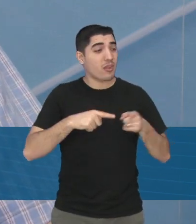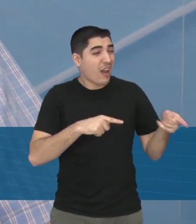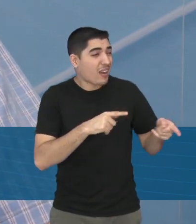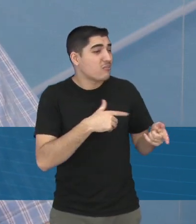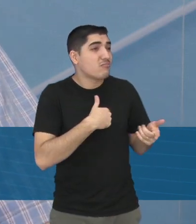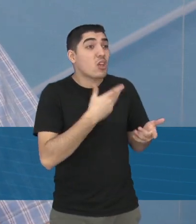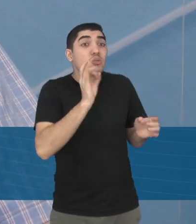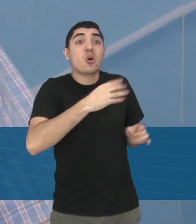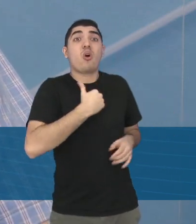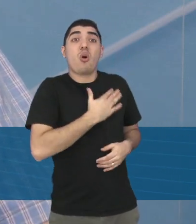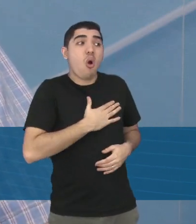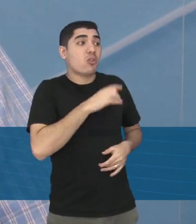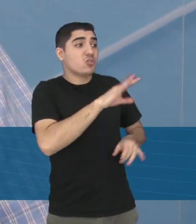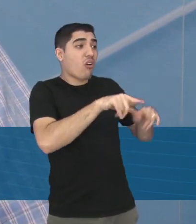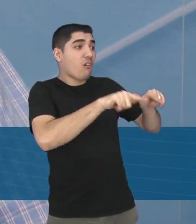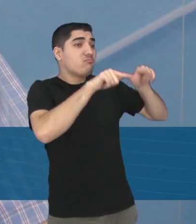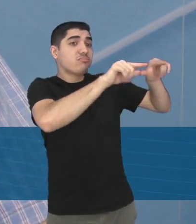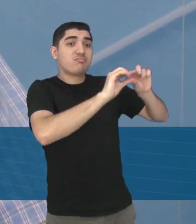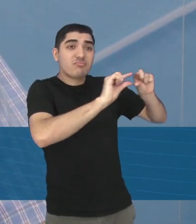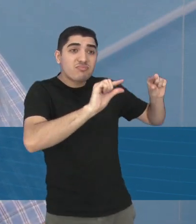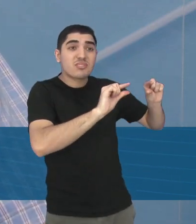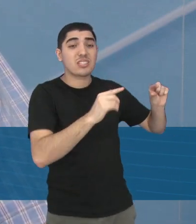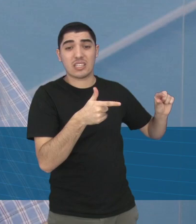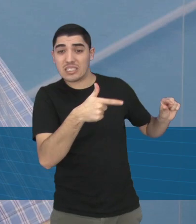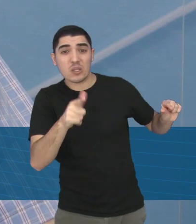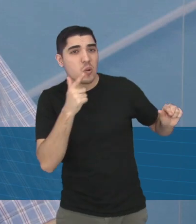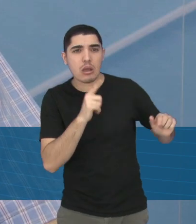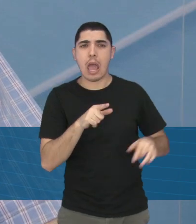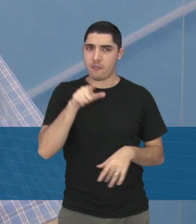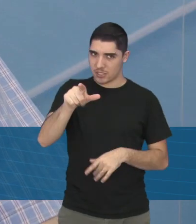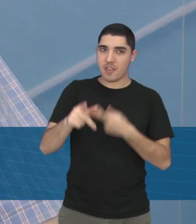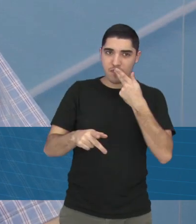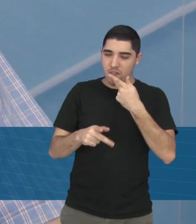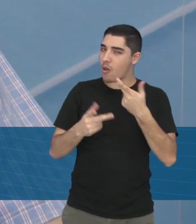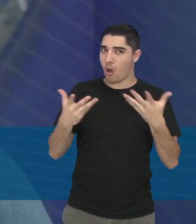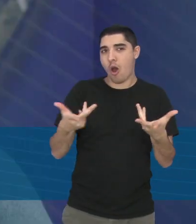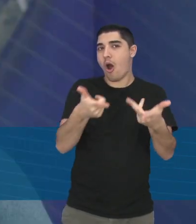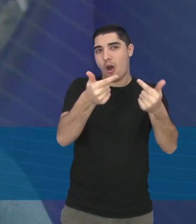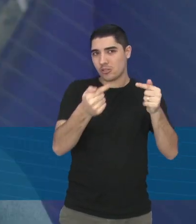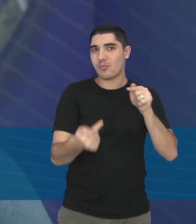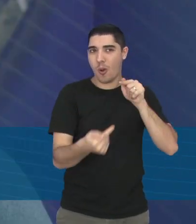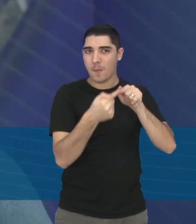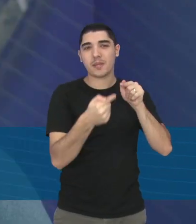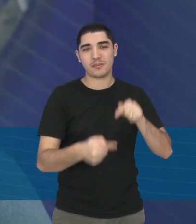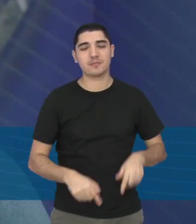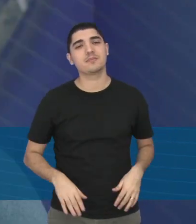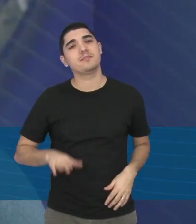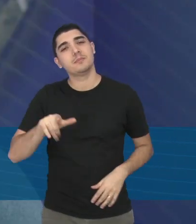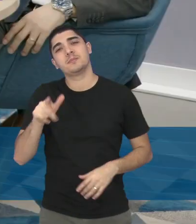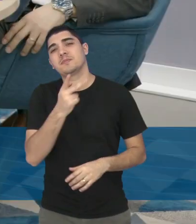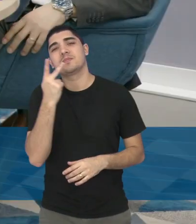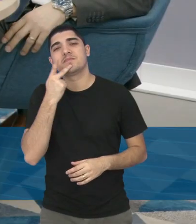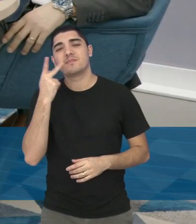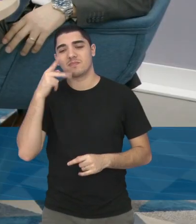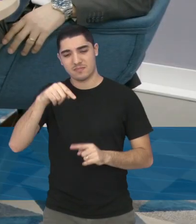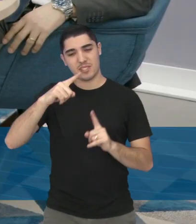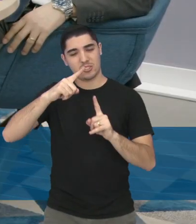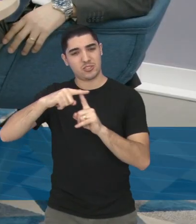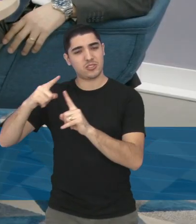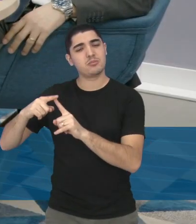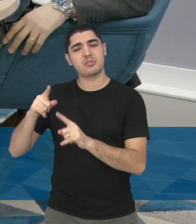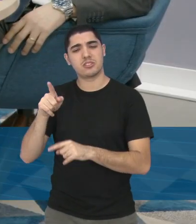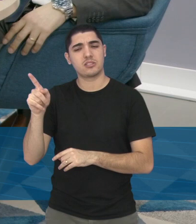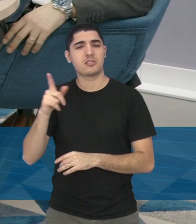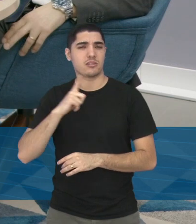outras aplicações no mercado. Então, isso que você falou foi sensacional. Obrigado. Entendi bem. E a gente falando desses modelos, vocês